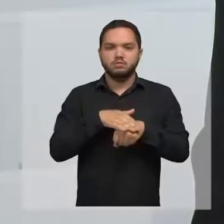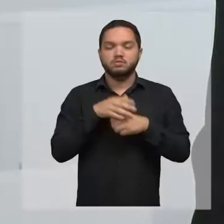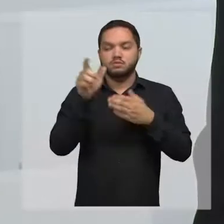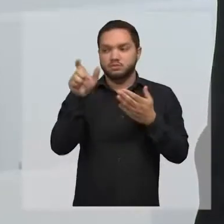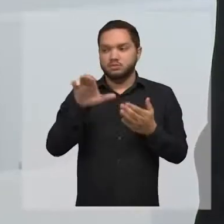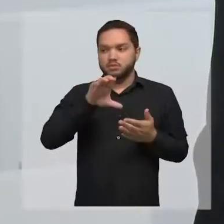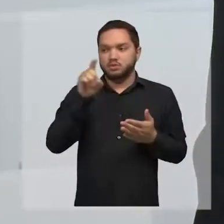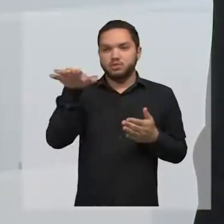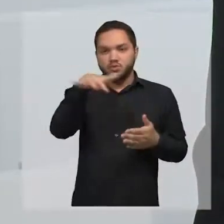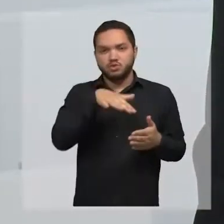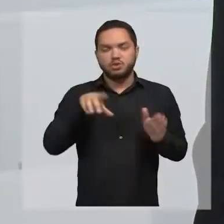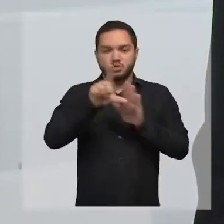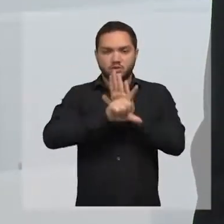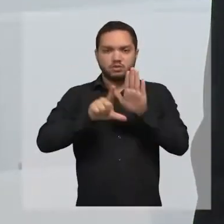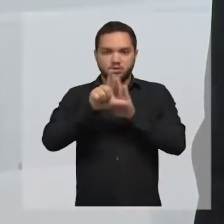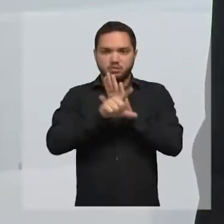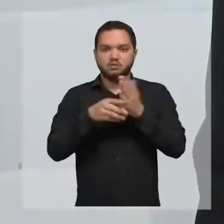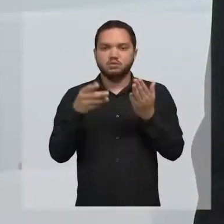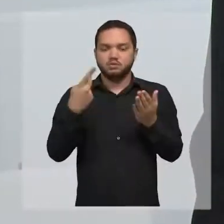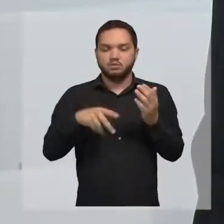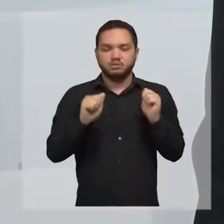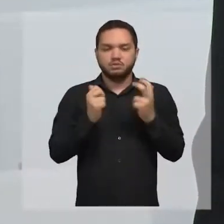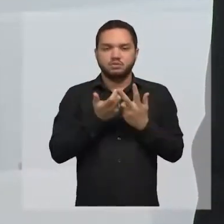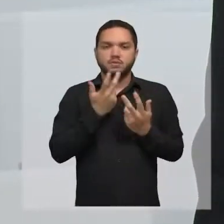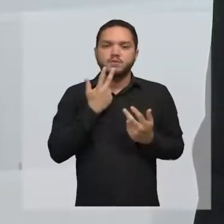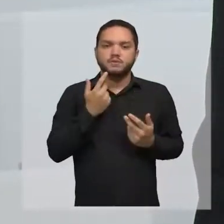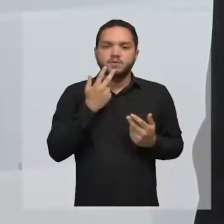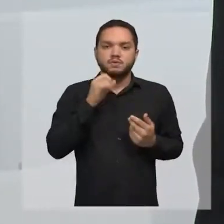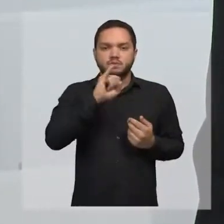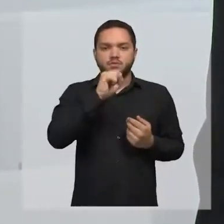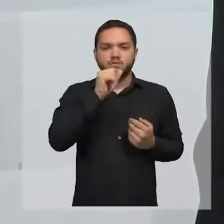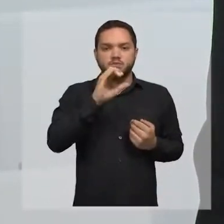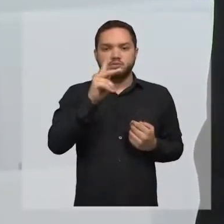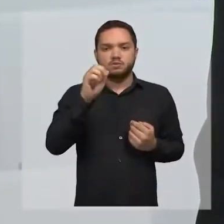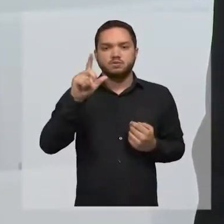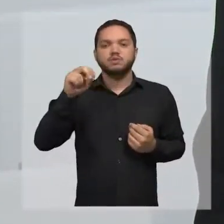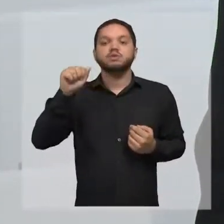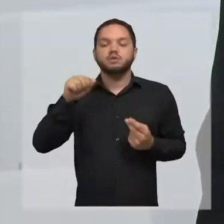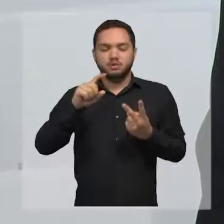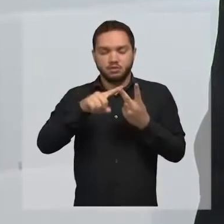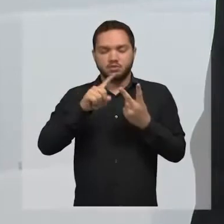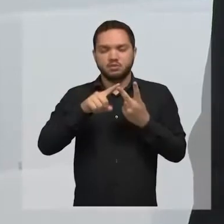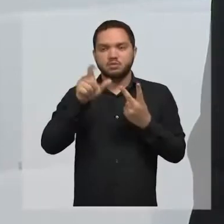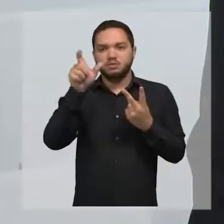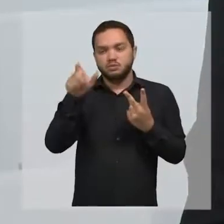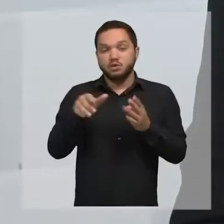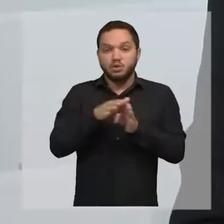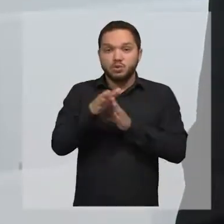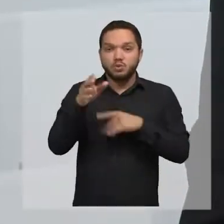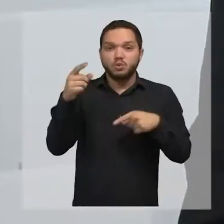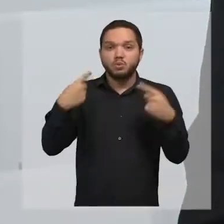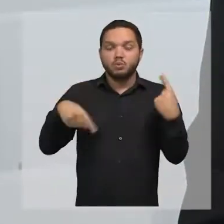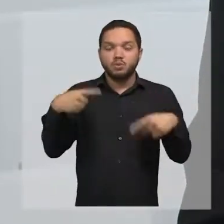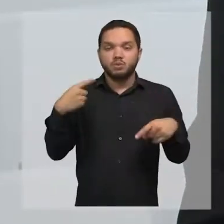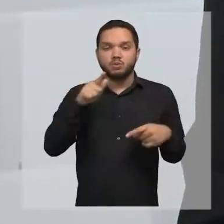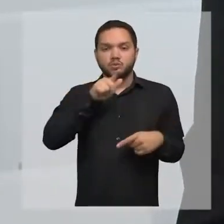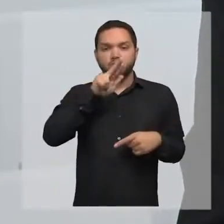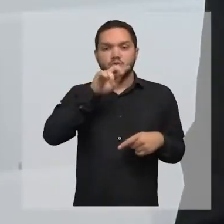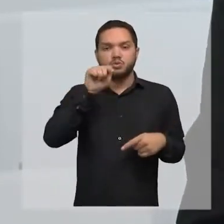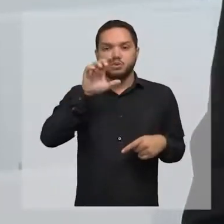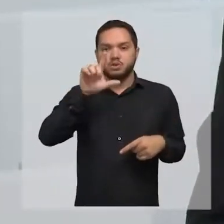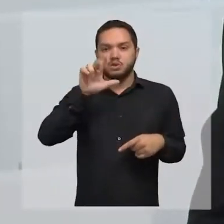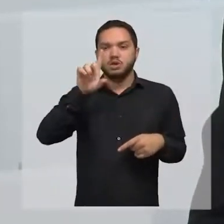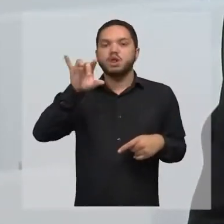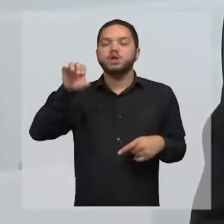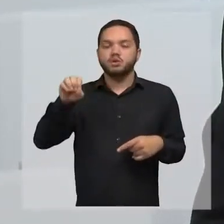conversando com o coordenador geral legislativo da Câmara Municipal de Fortaleza, Isaac Holanda, e também com o consultor político